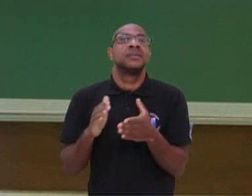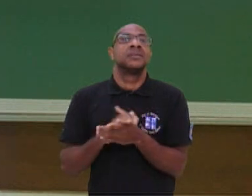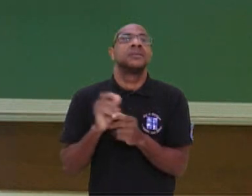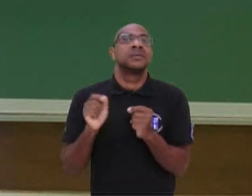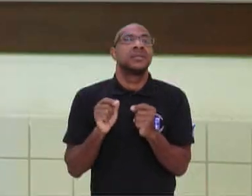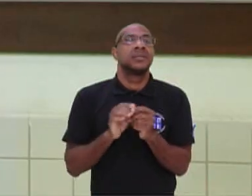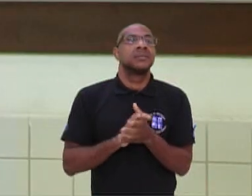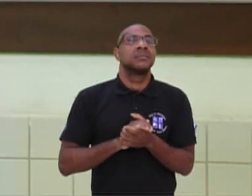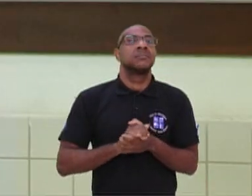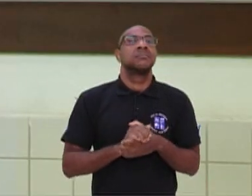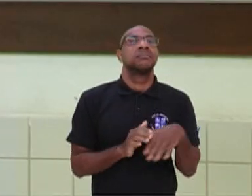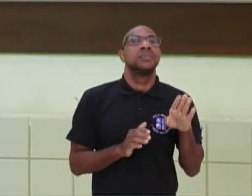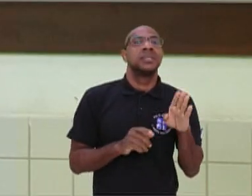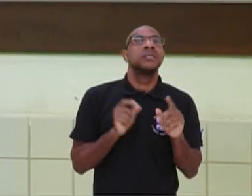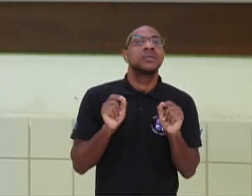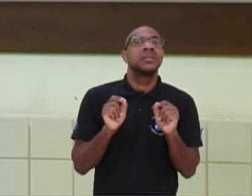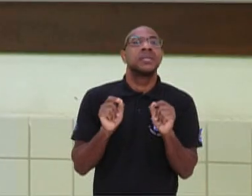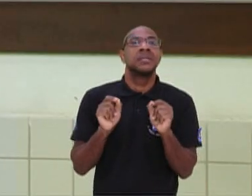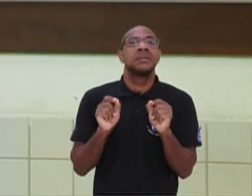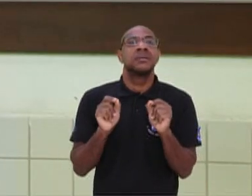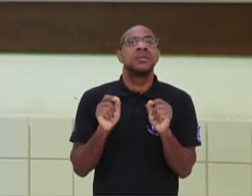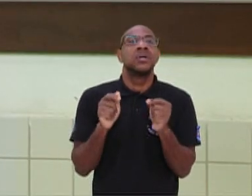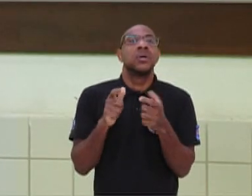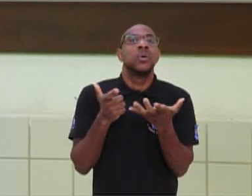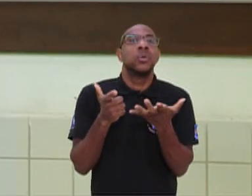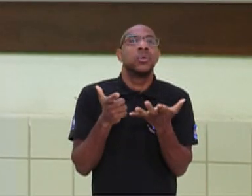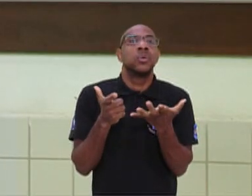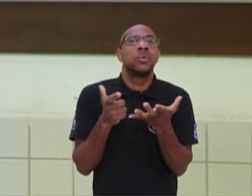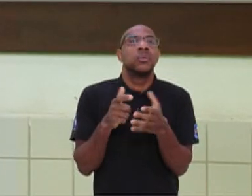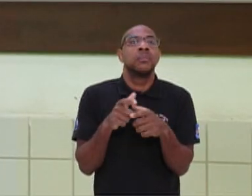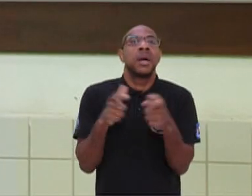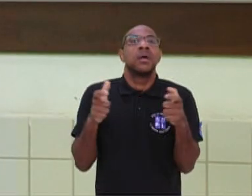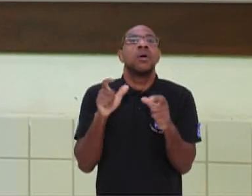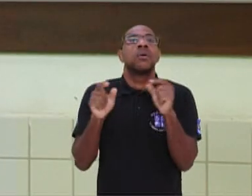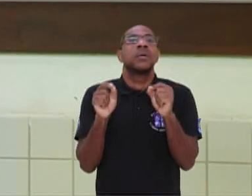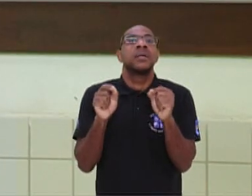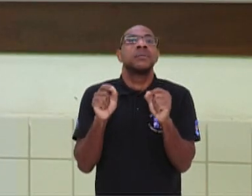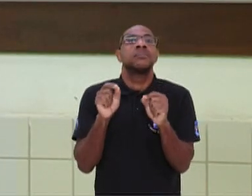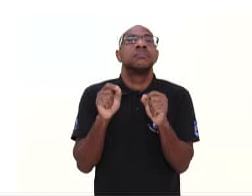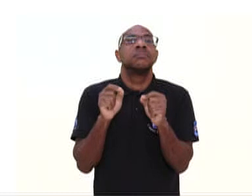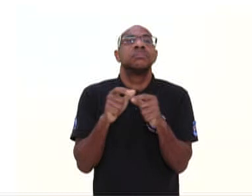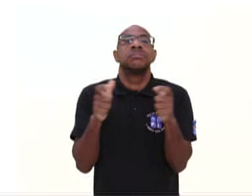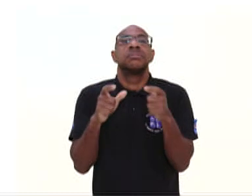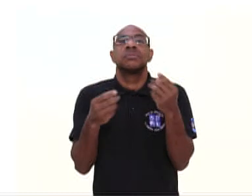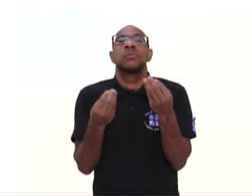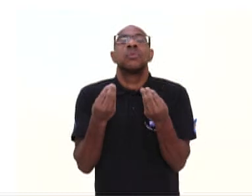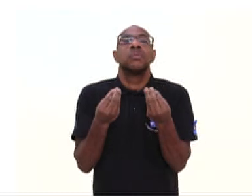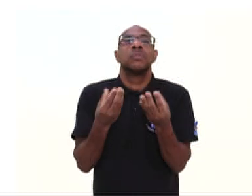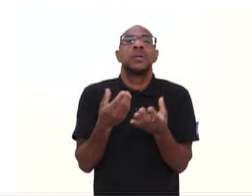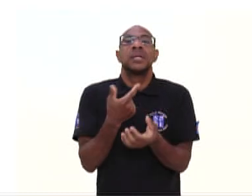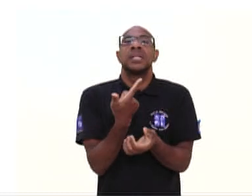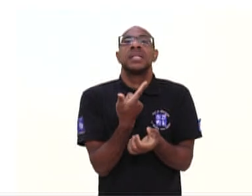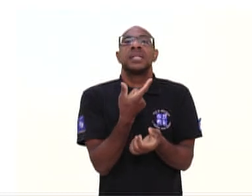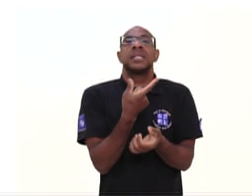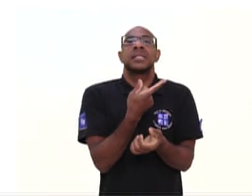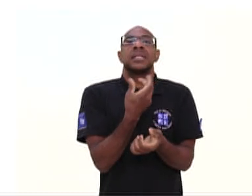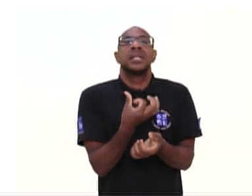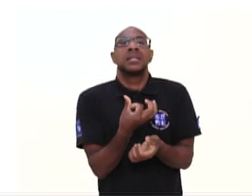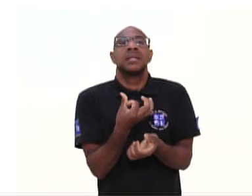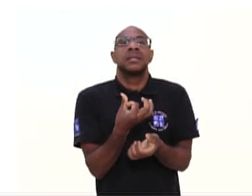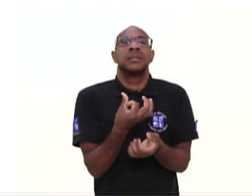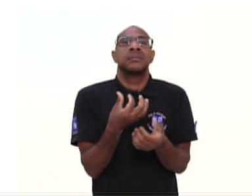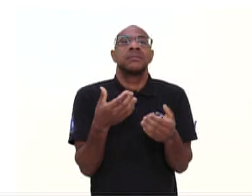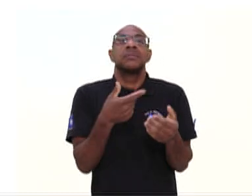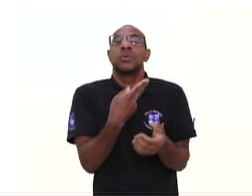aos 17. Leiam com atenção aí o gráfico, o infográfico, e eu já volto comentando com vocês.